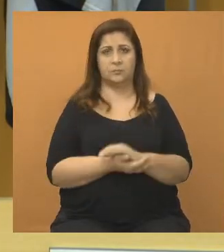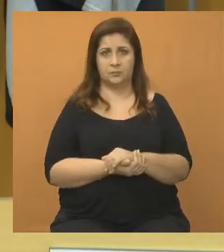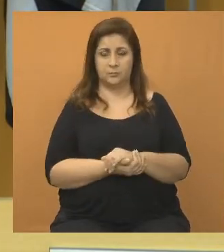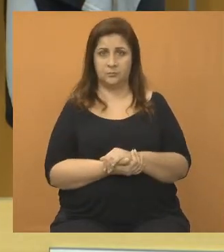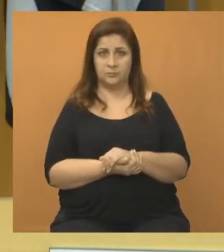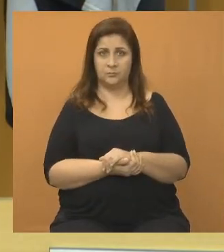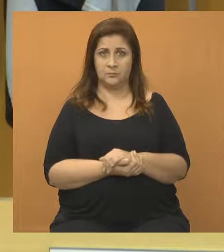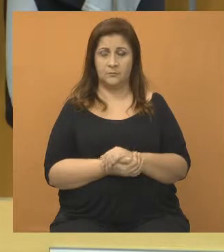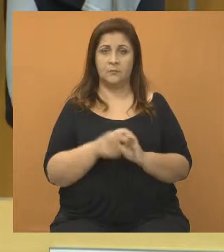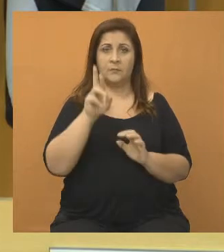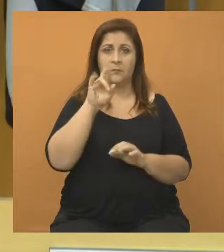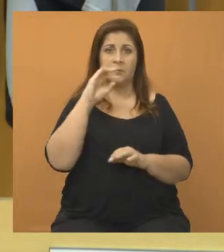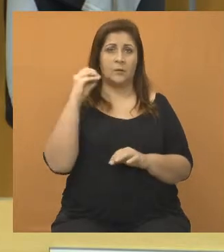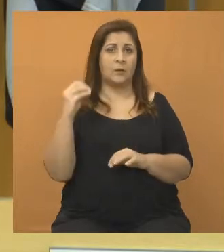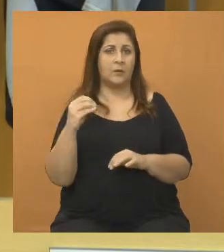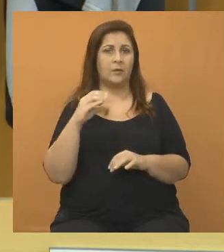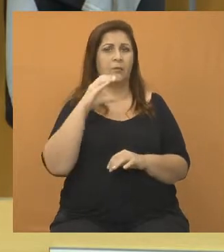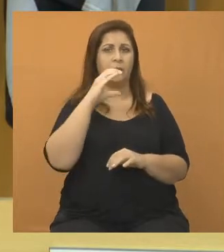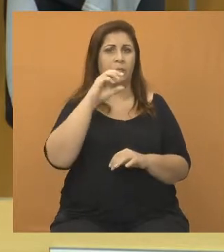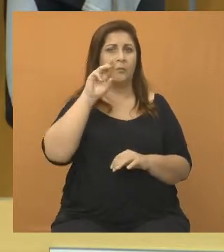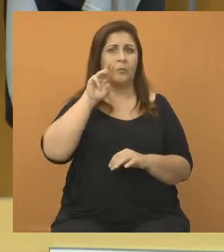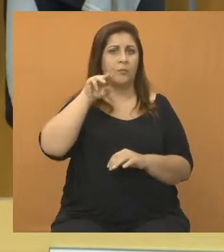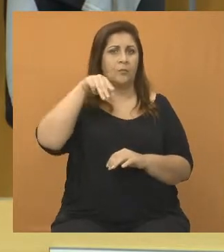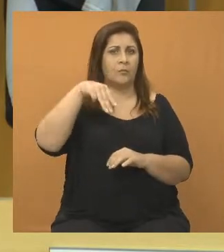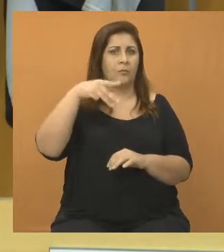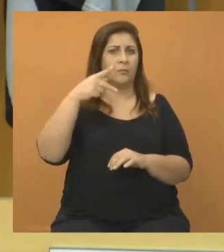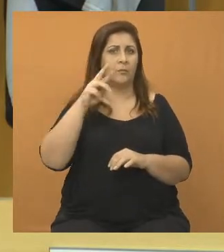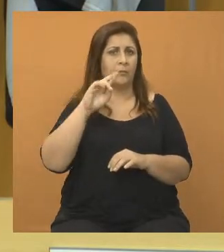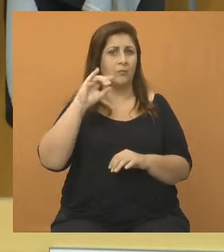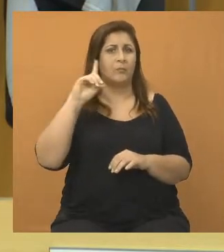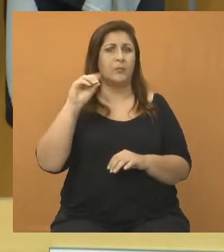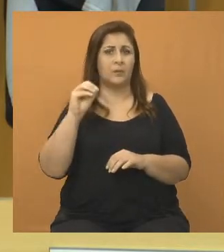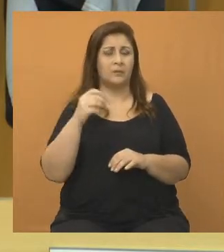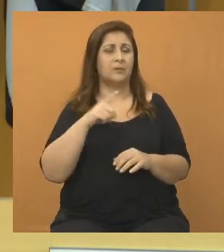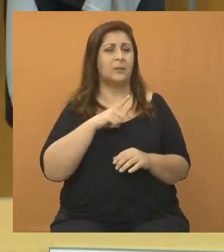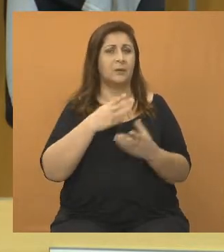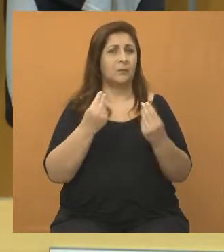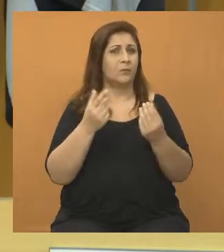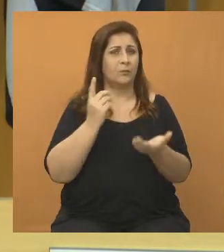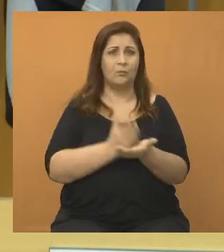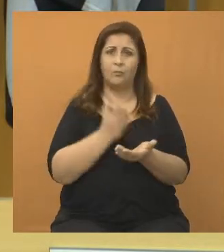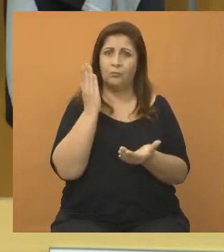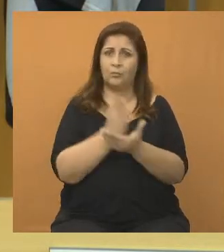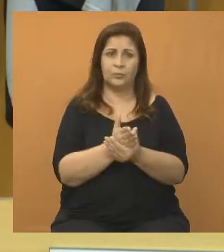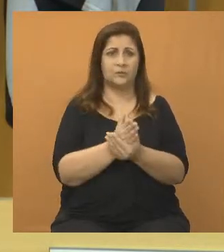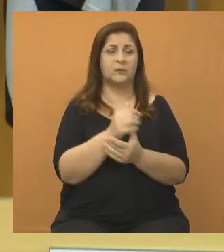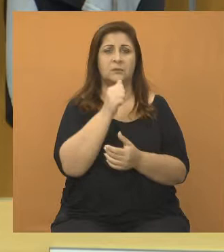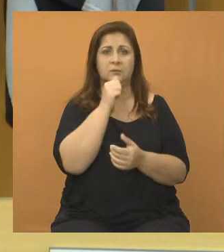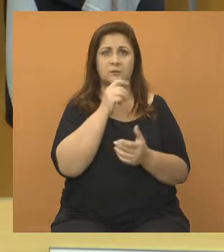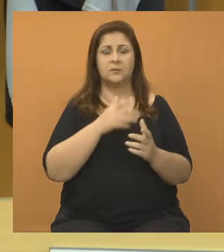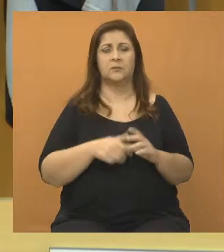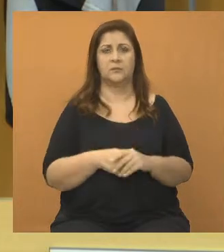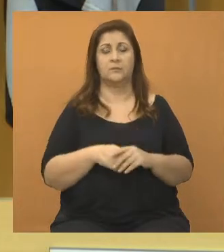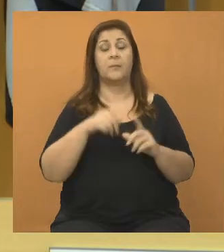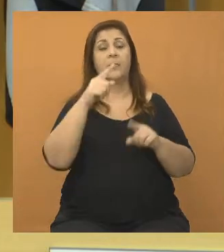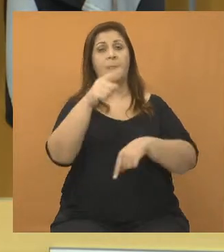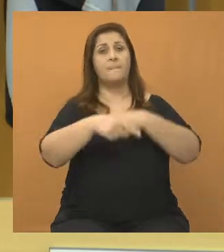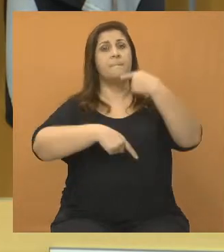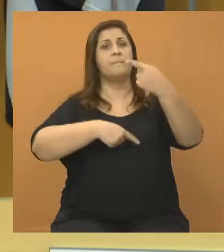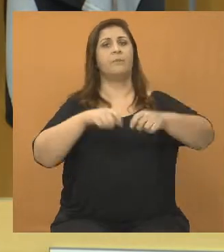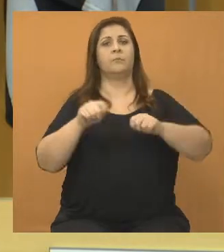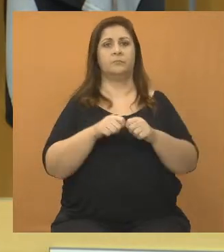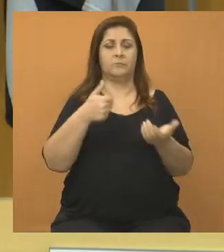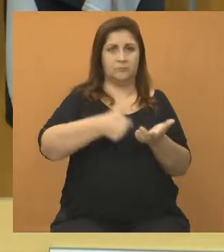regularizado. O Rio Comprido tem uma série de problemas e causas judiciais que precisam ser sanados antes de a gente entrar com a